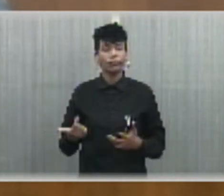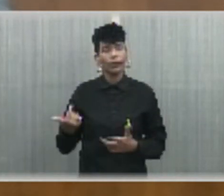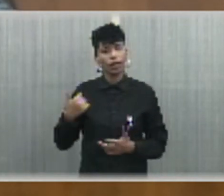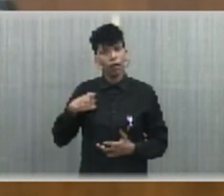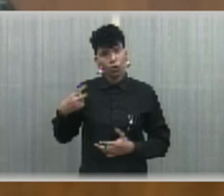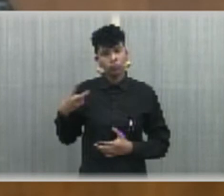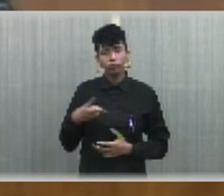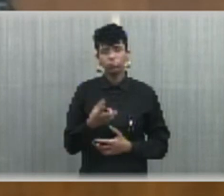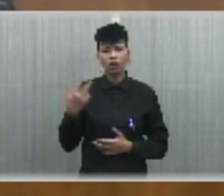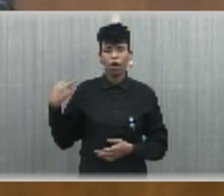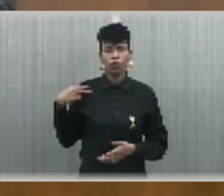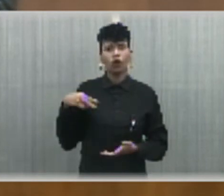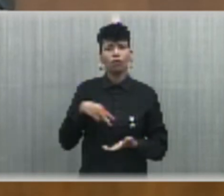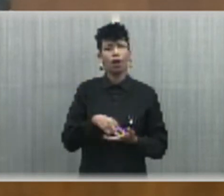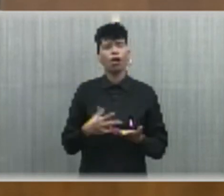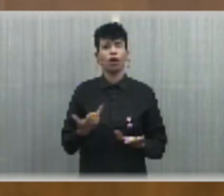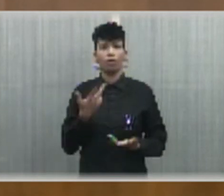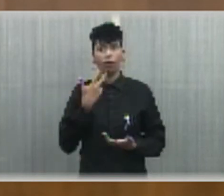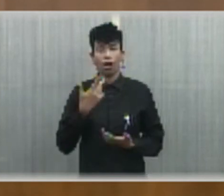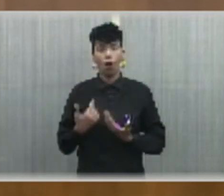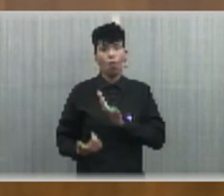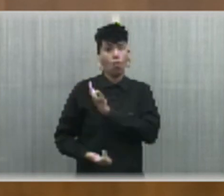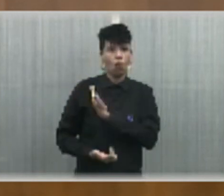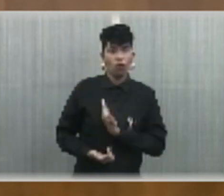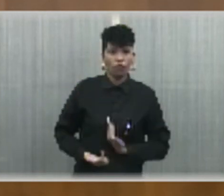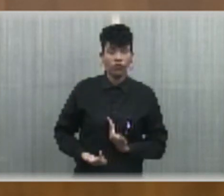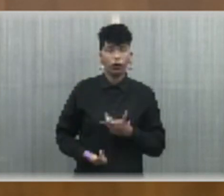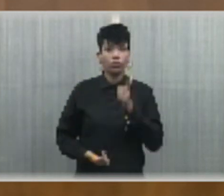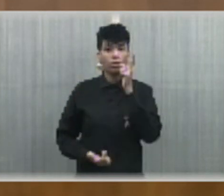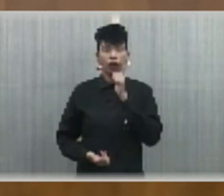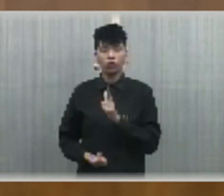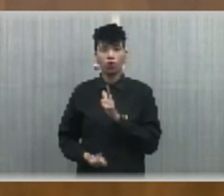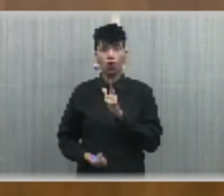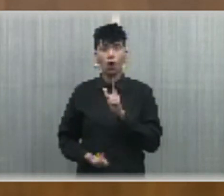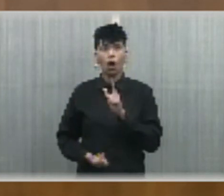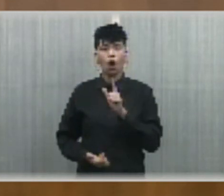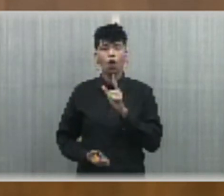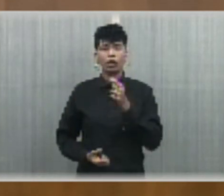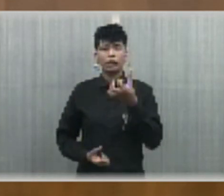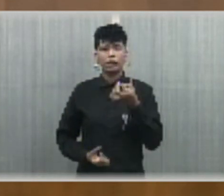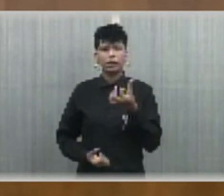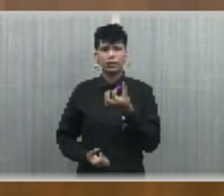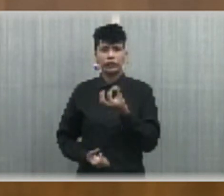dizendo, o governo recebeu 1 bilhão e 600 milhões de reais.